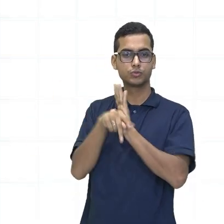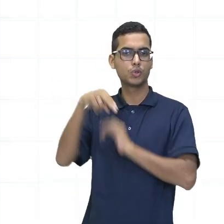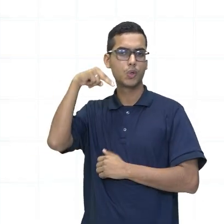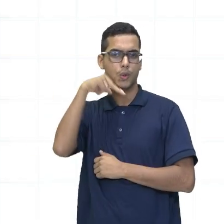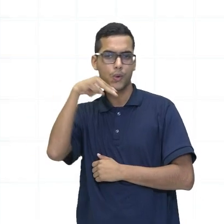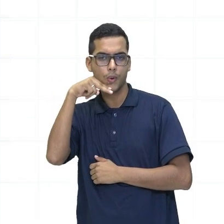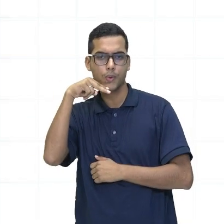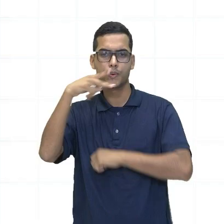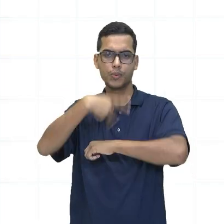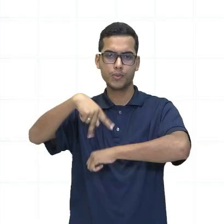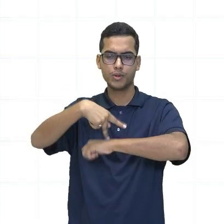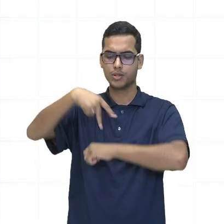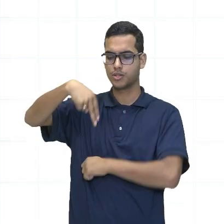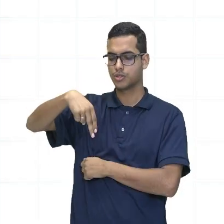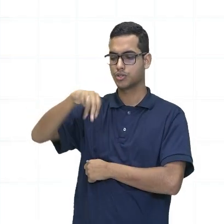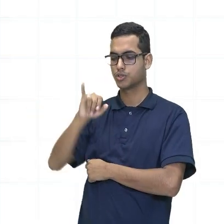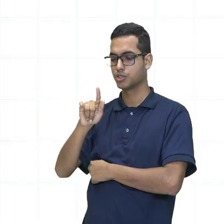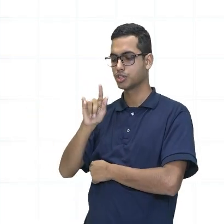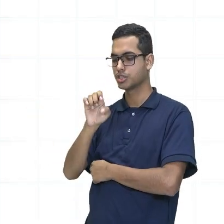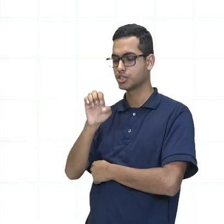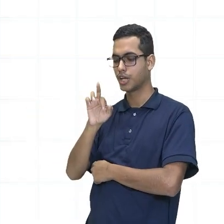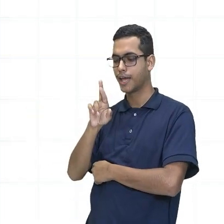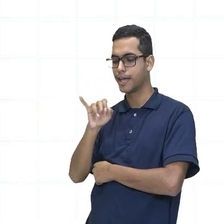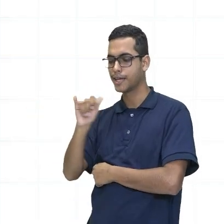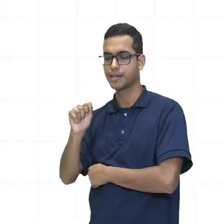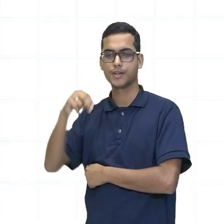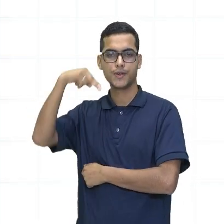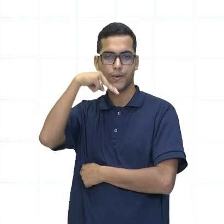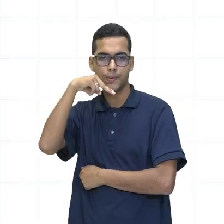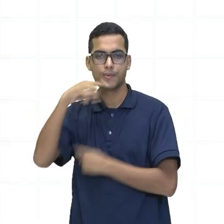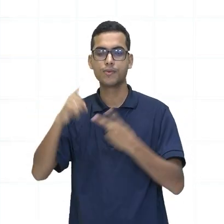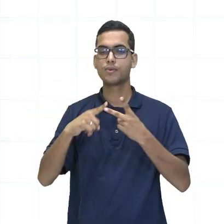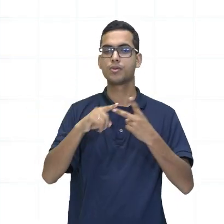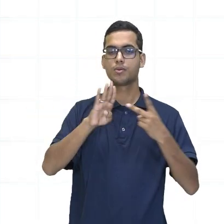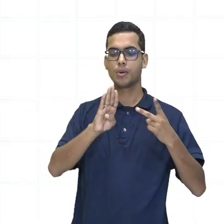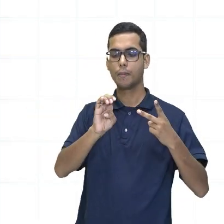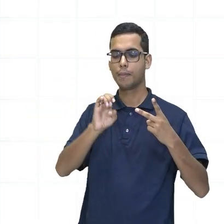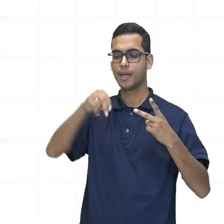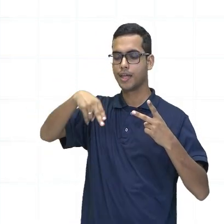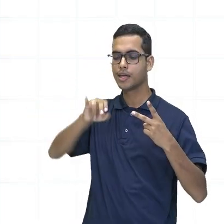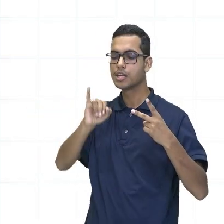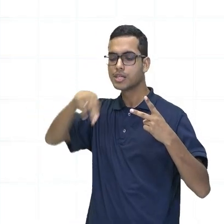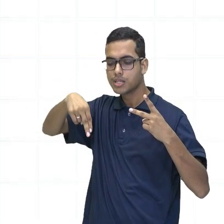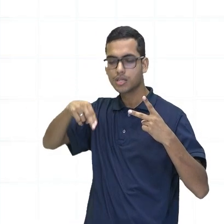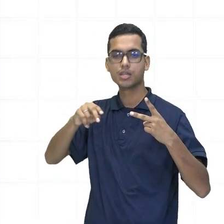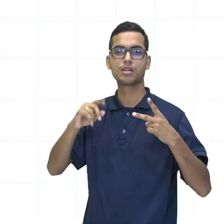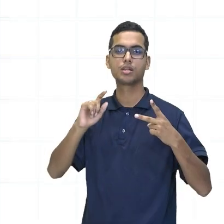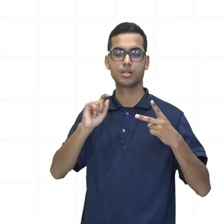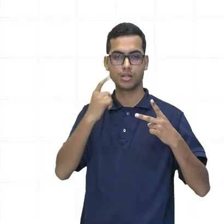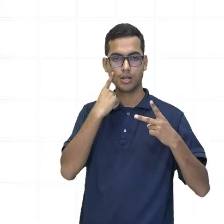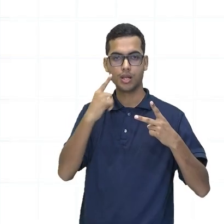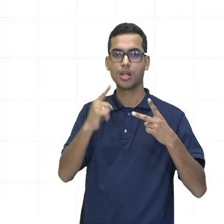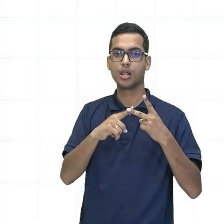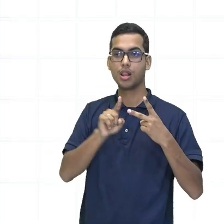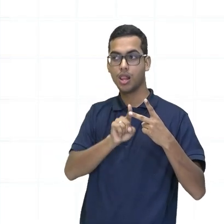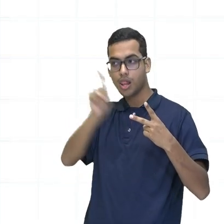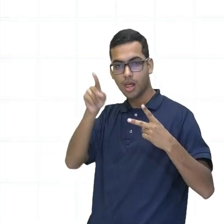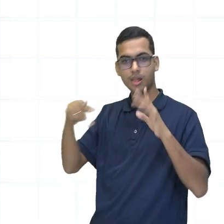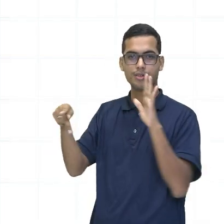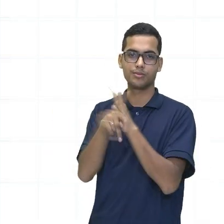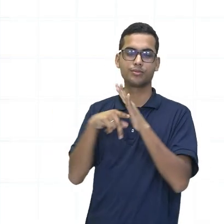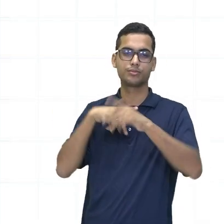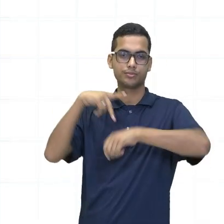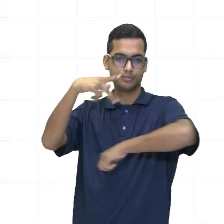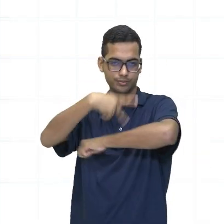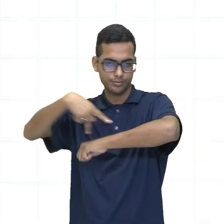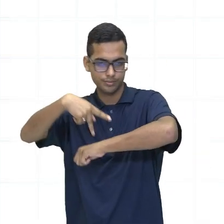Olha só, viu só como nós tivemos tradições desses povos. Lá, por exemplo, vieram lá do país,